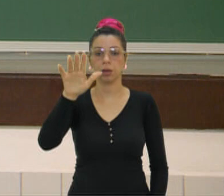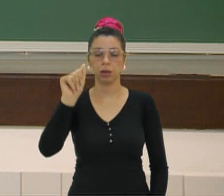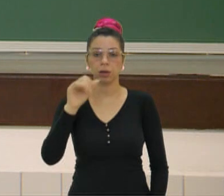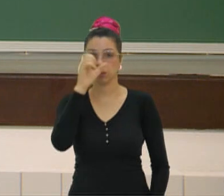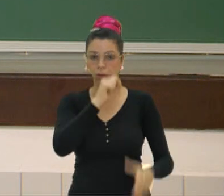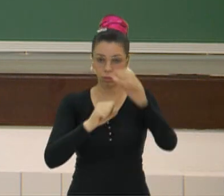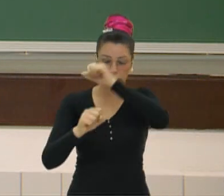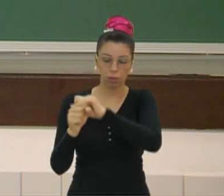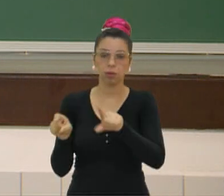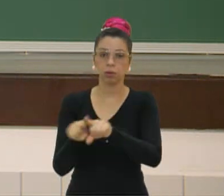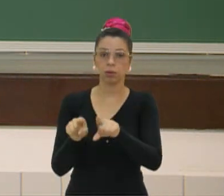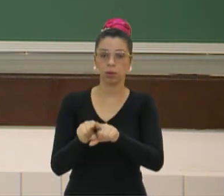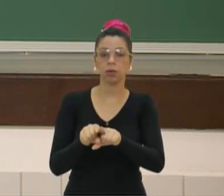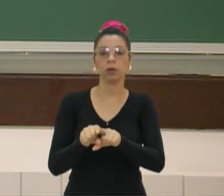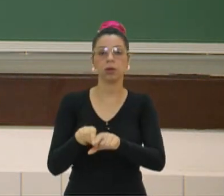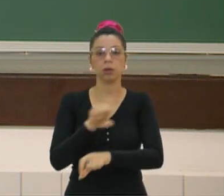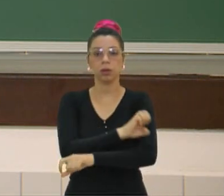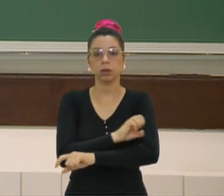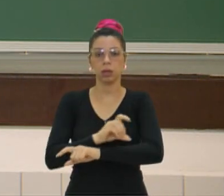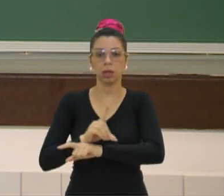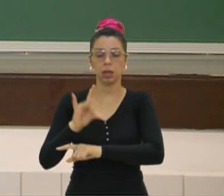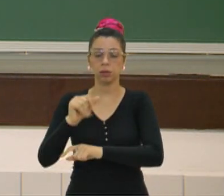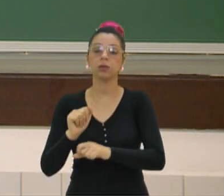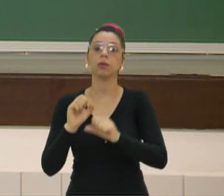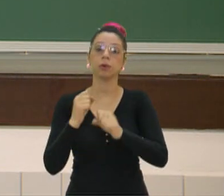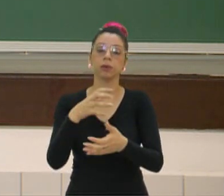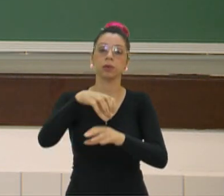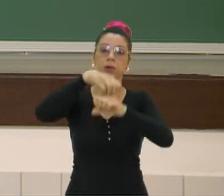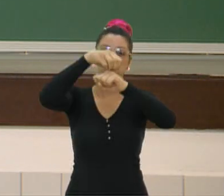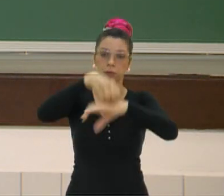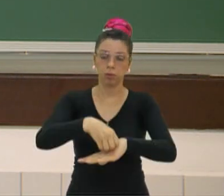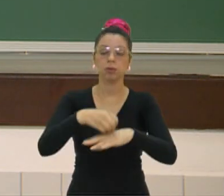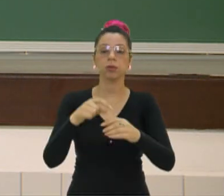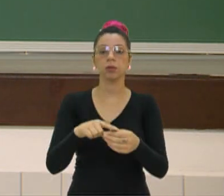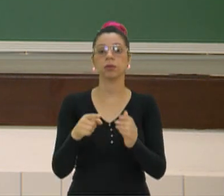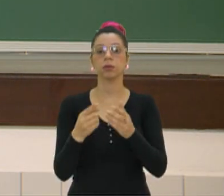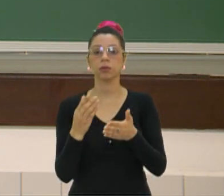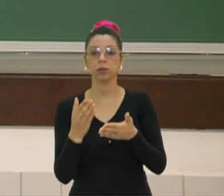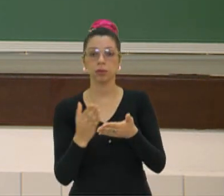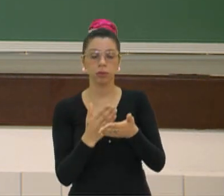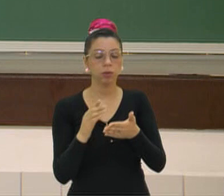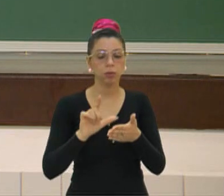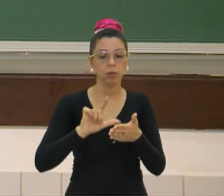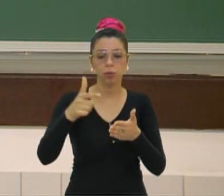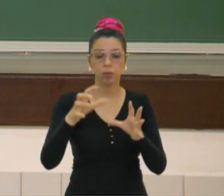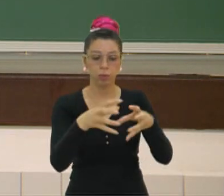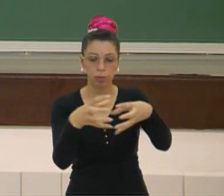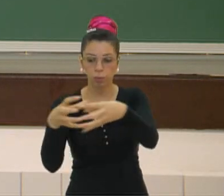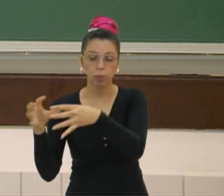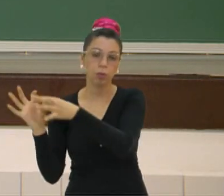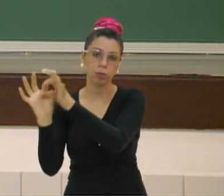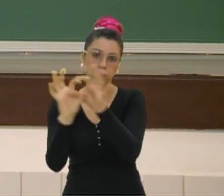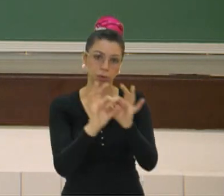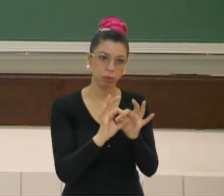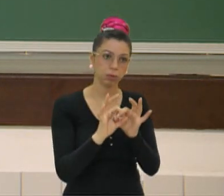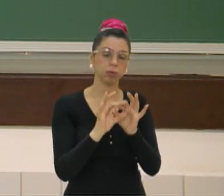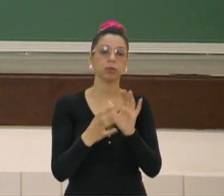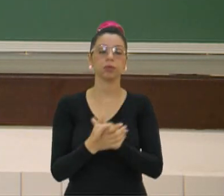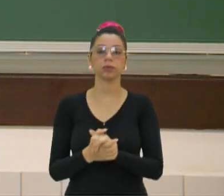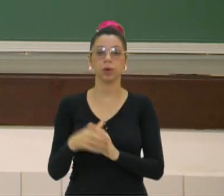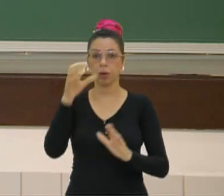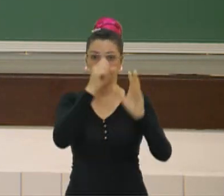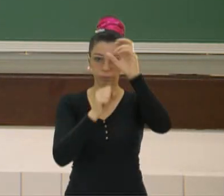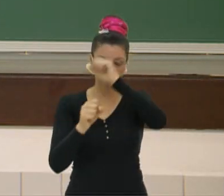pela Secretaria de Educação. Você pode fazer o download do PDF, vai estar lá os outros partidos e o contexto, ok? No Trilhas da